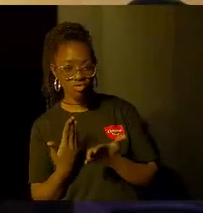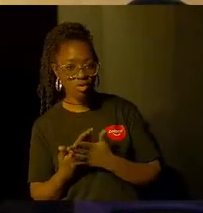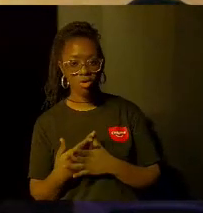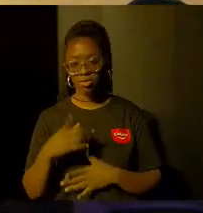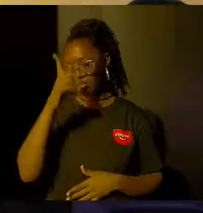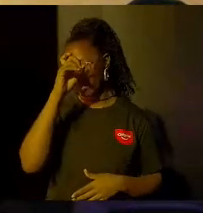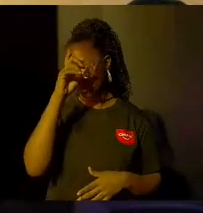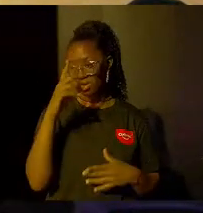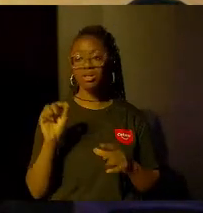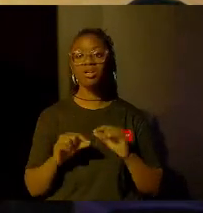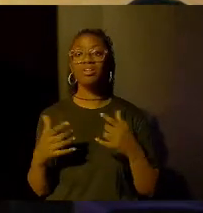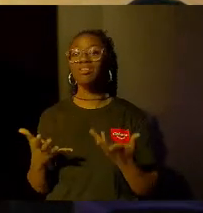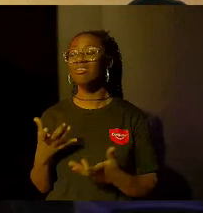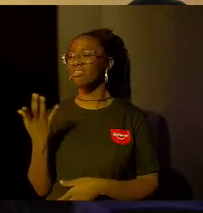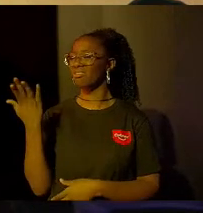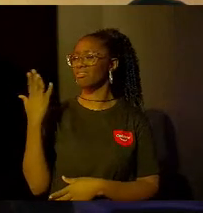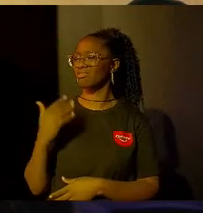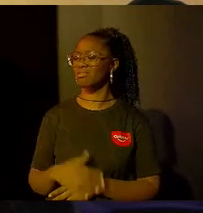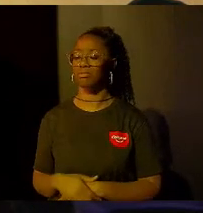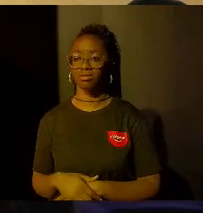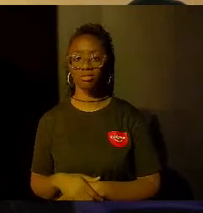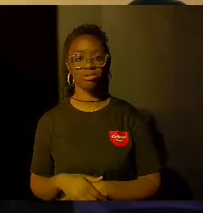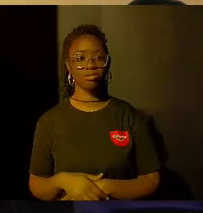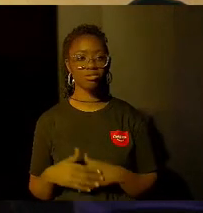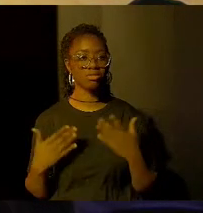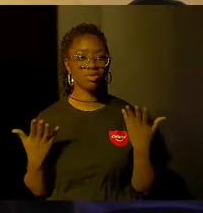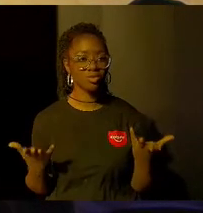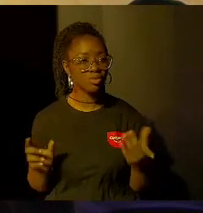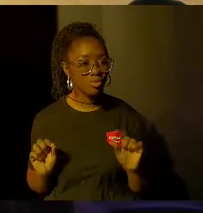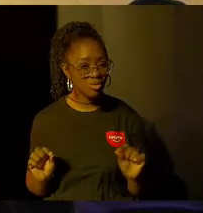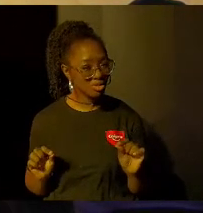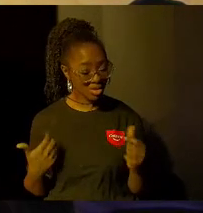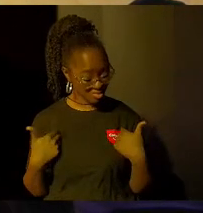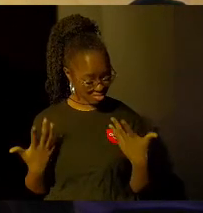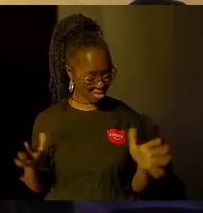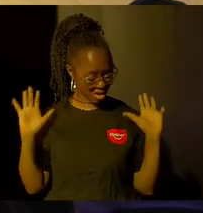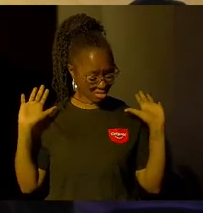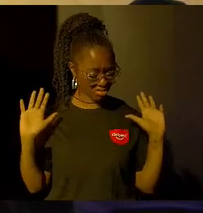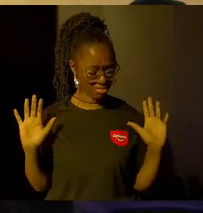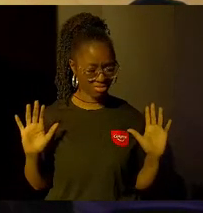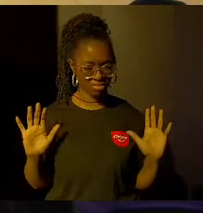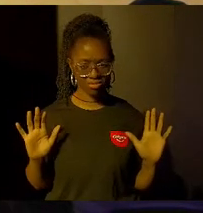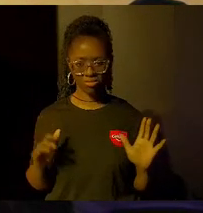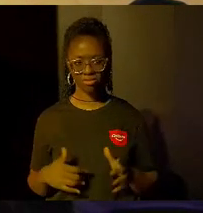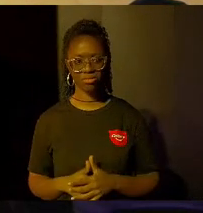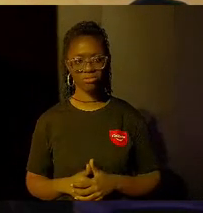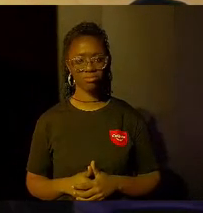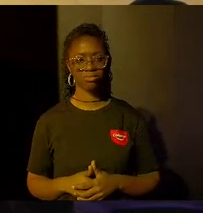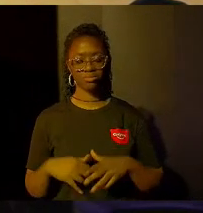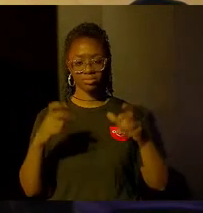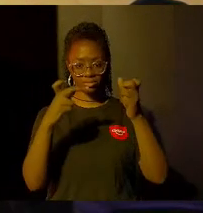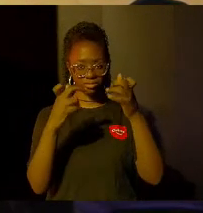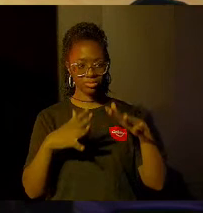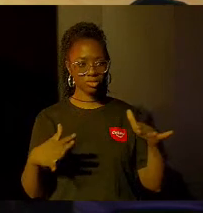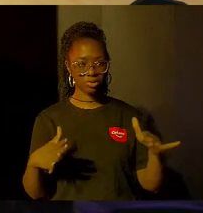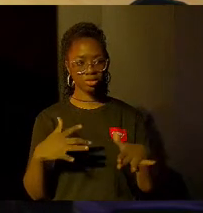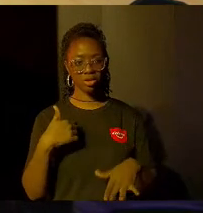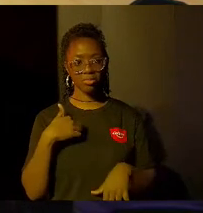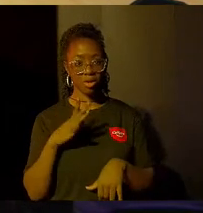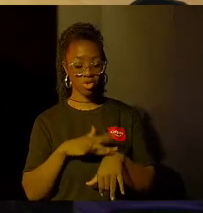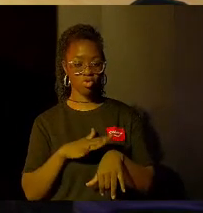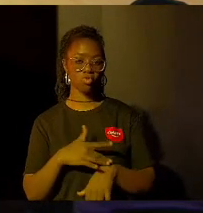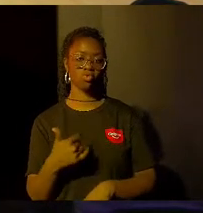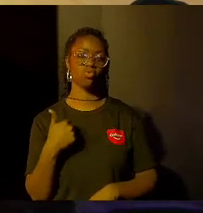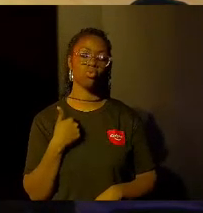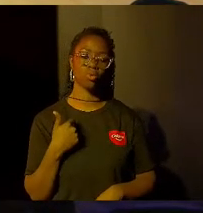eu quero meu Deus que que eu quero um jogador de futebol que eu quero papai está me deixando doente